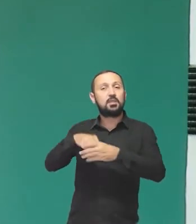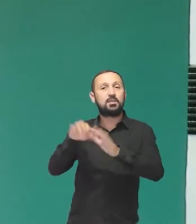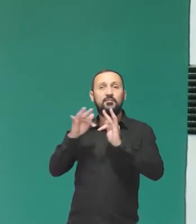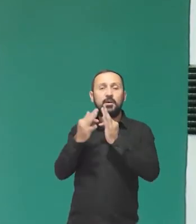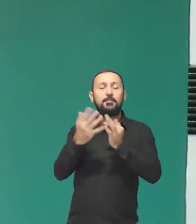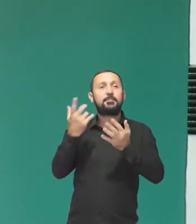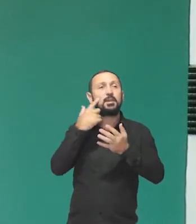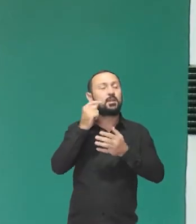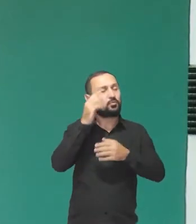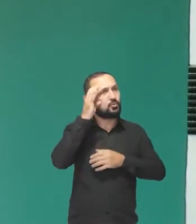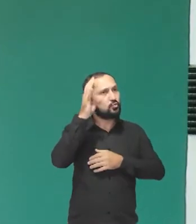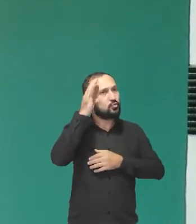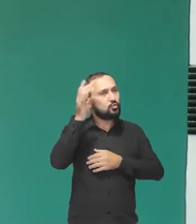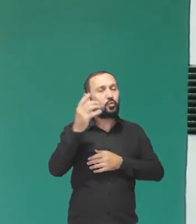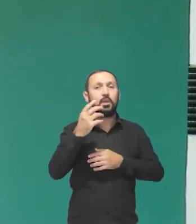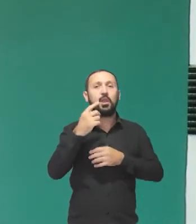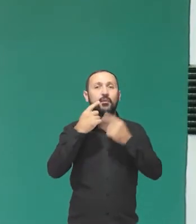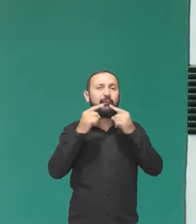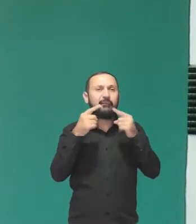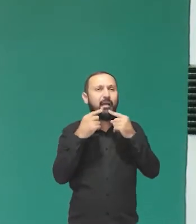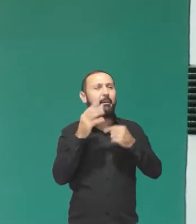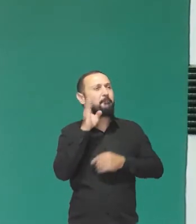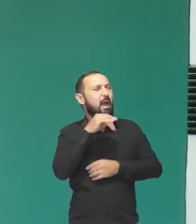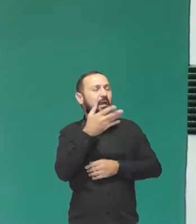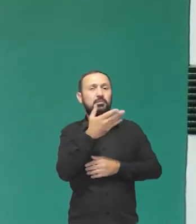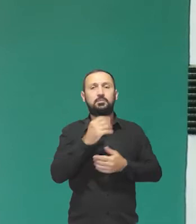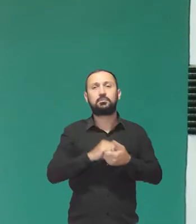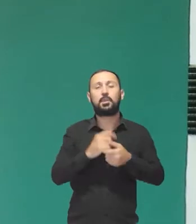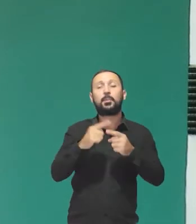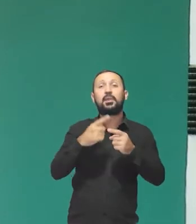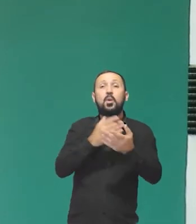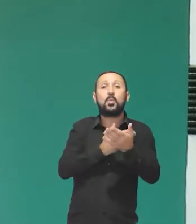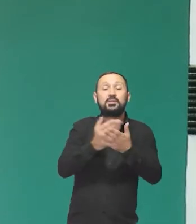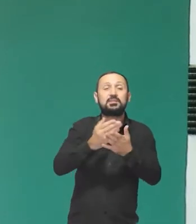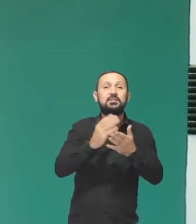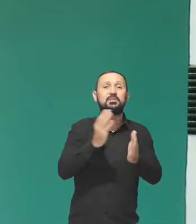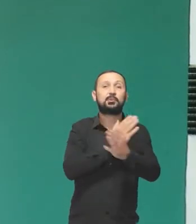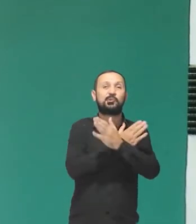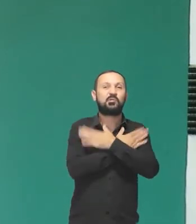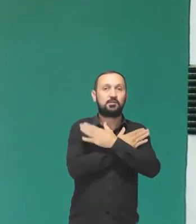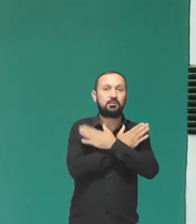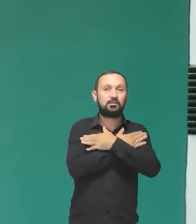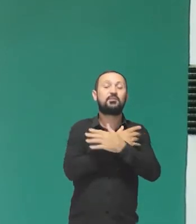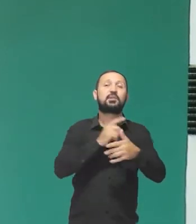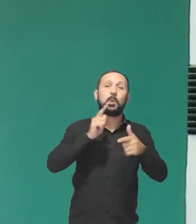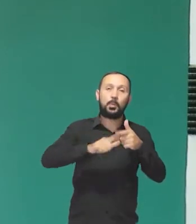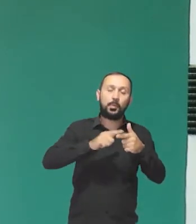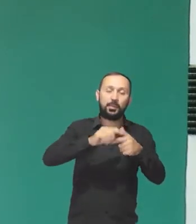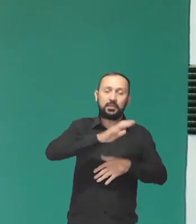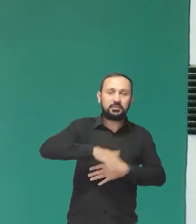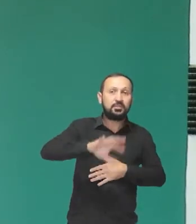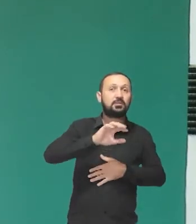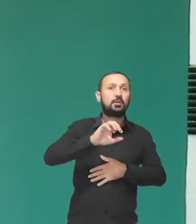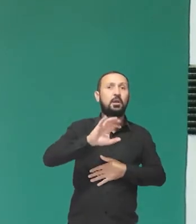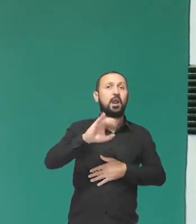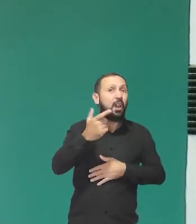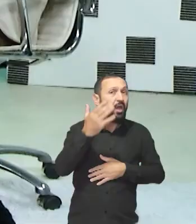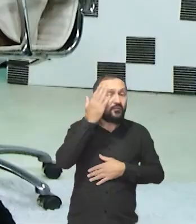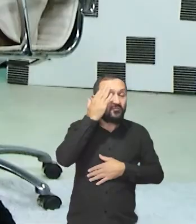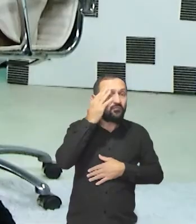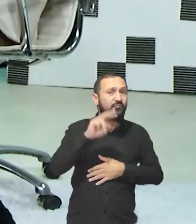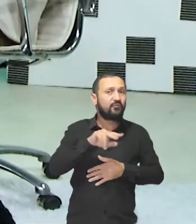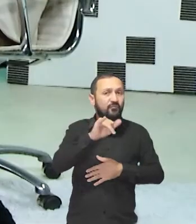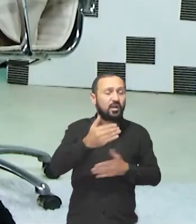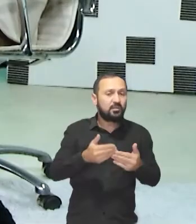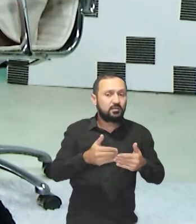seus sonhos. A instabilidade econômica trazida desse desemprego vai trazer um transtorno. É óbvio que vai. E aí